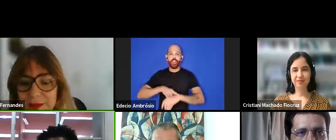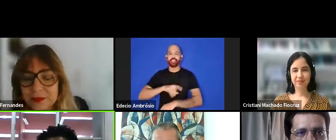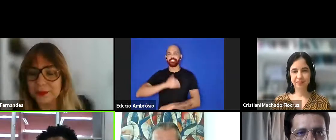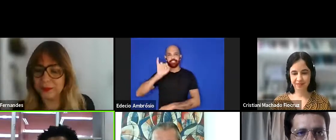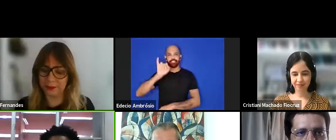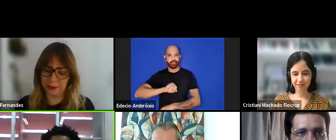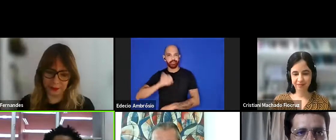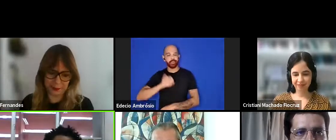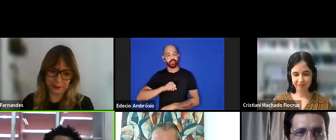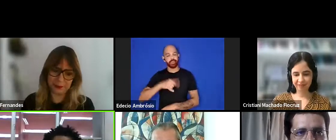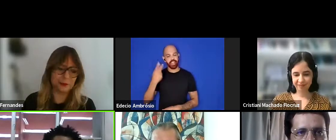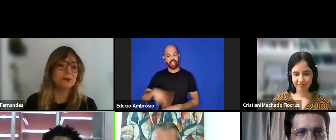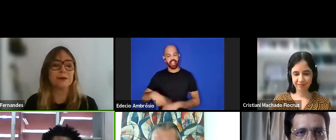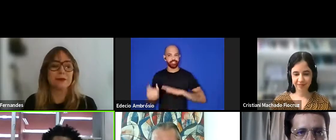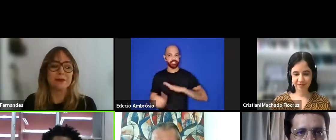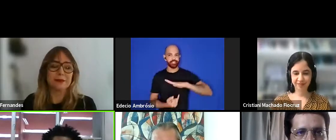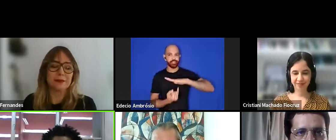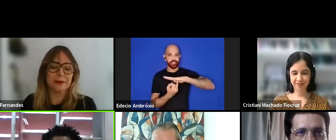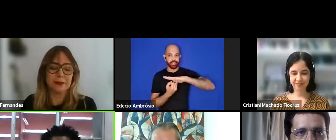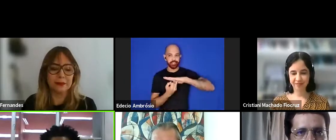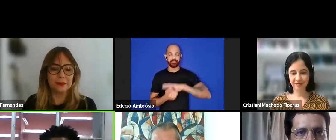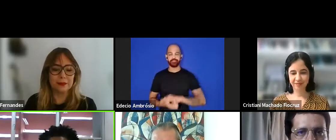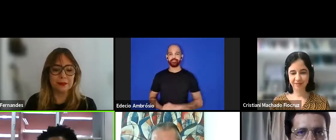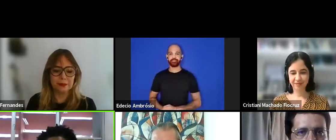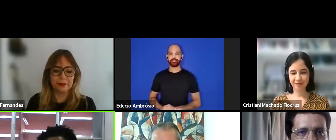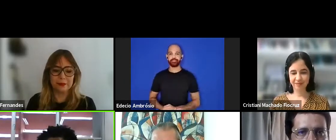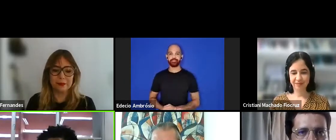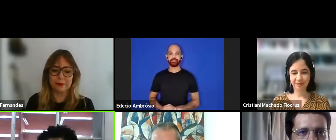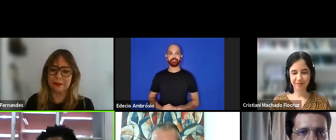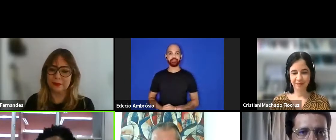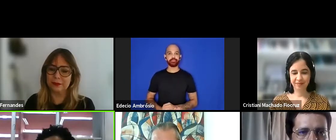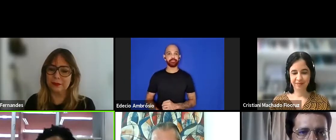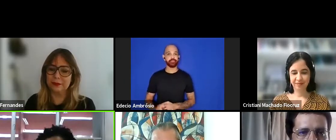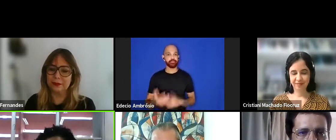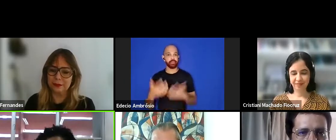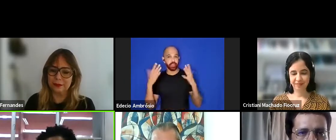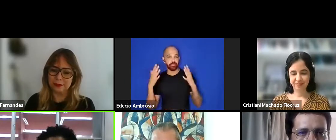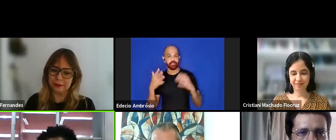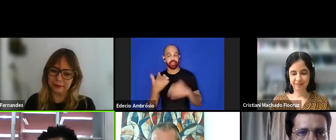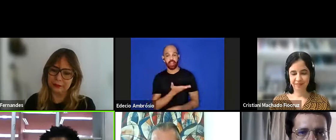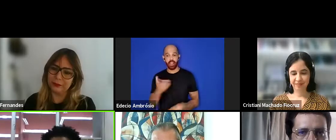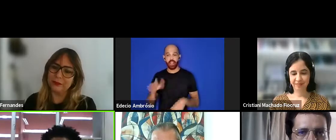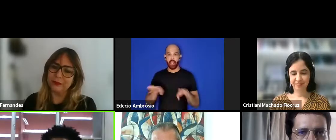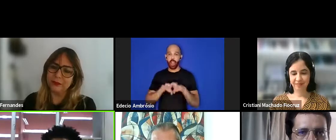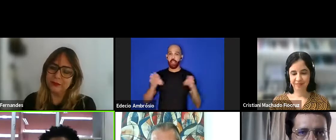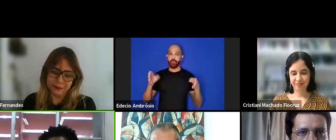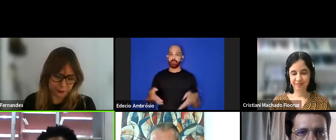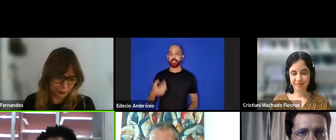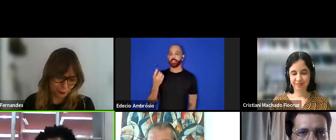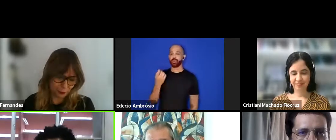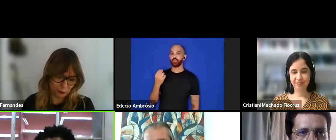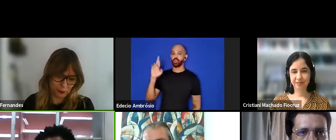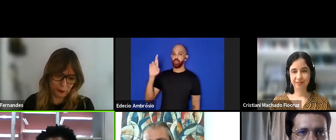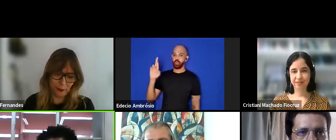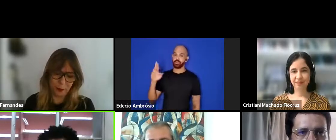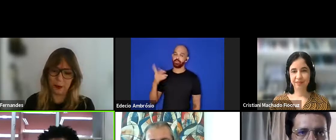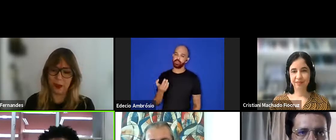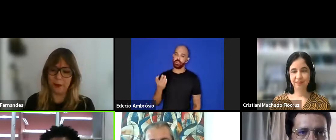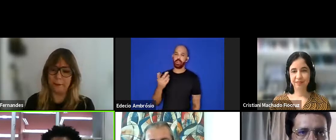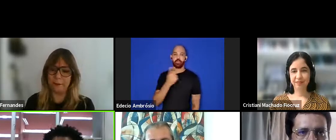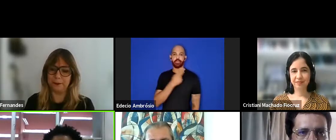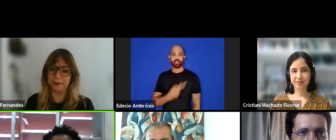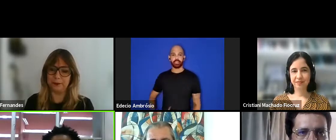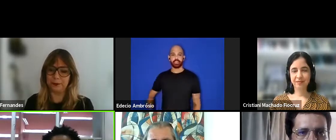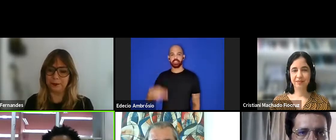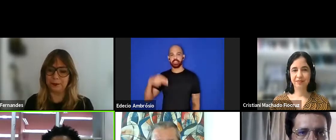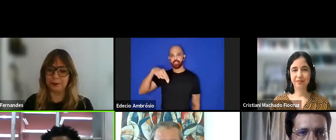da nossa instituição. Gostaria de saudar a mesa, né, com as doutoras, né, a nossa querida presidente Nisa